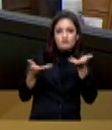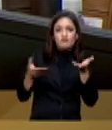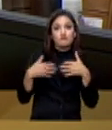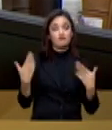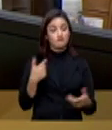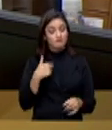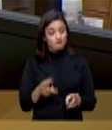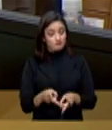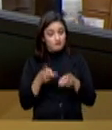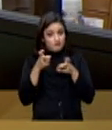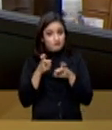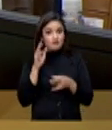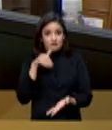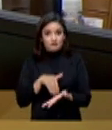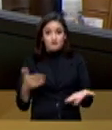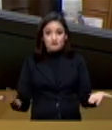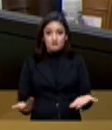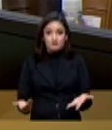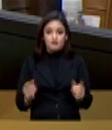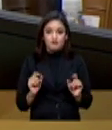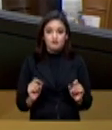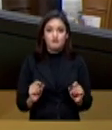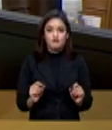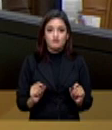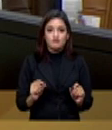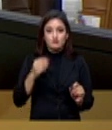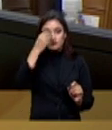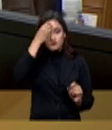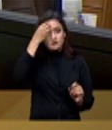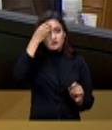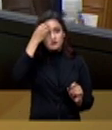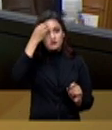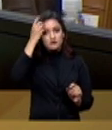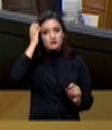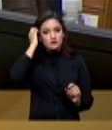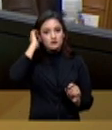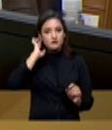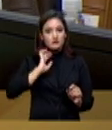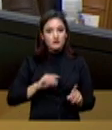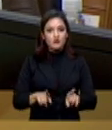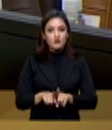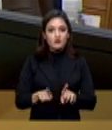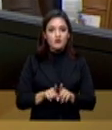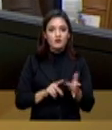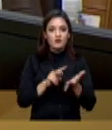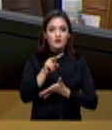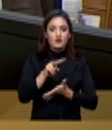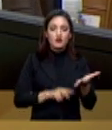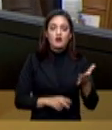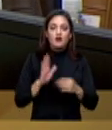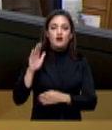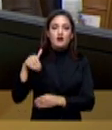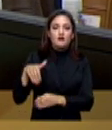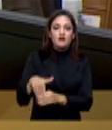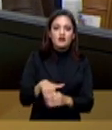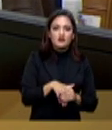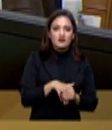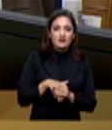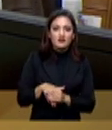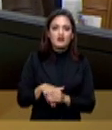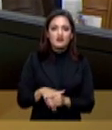até o presente momento e inclusive da leitura do voto que sua excelência o relator gentilmente